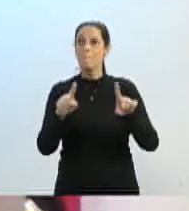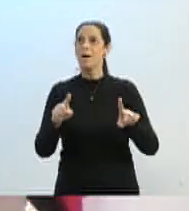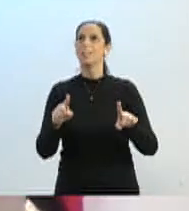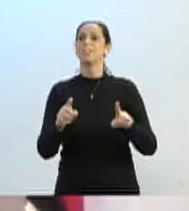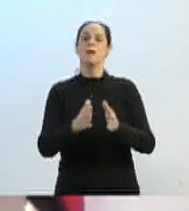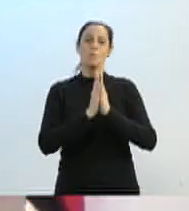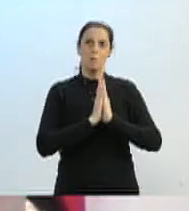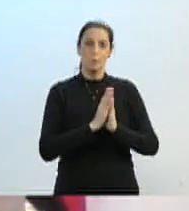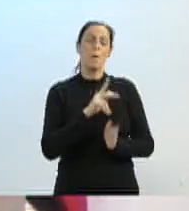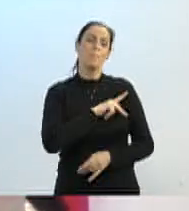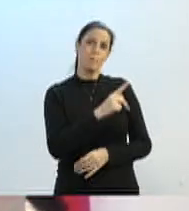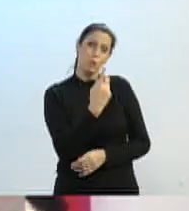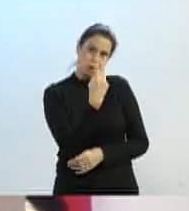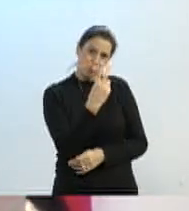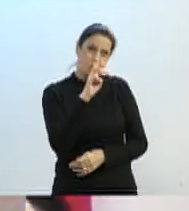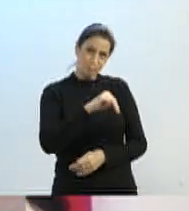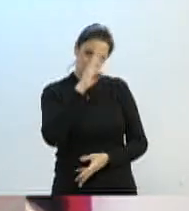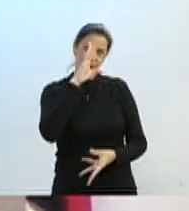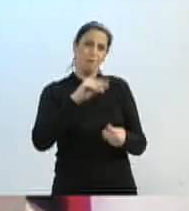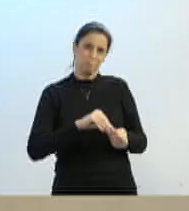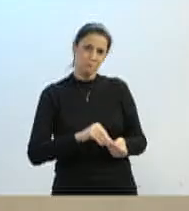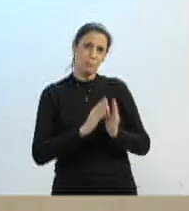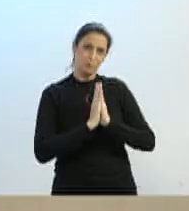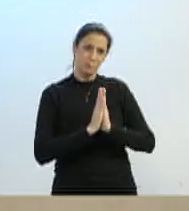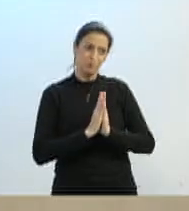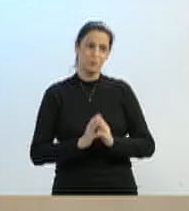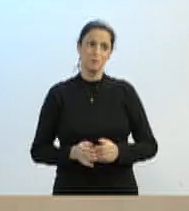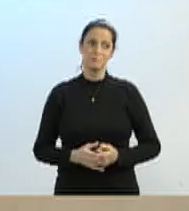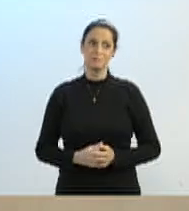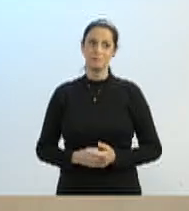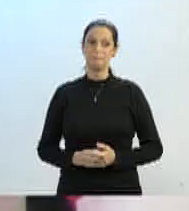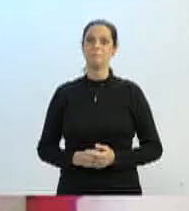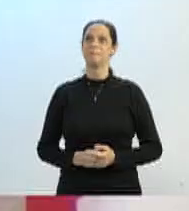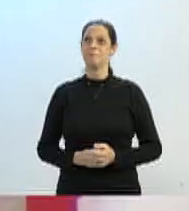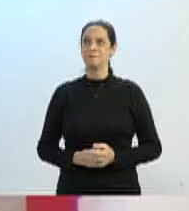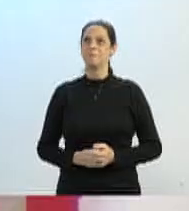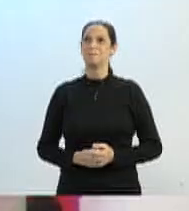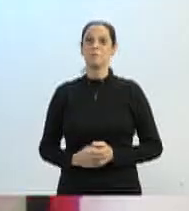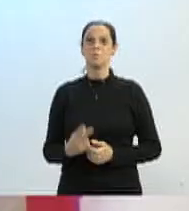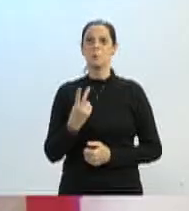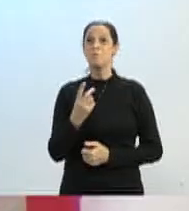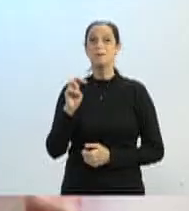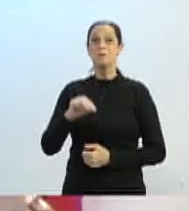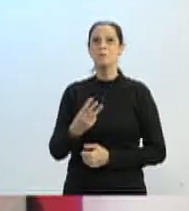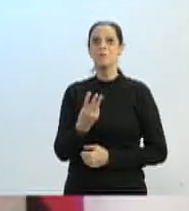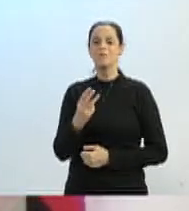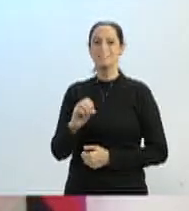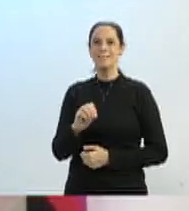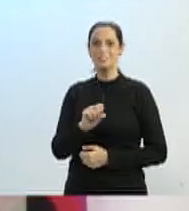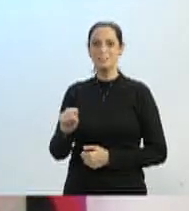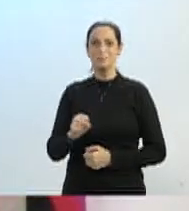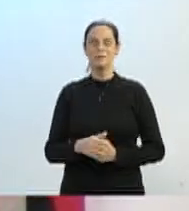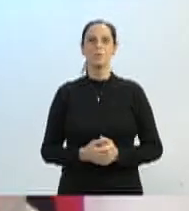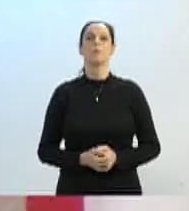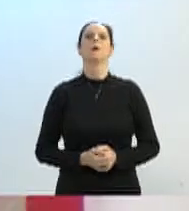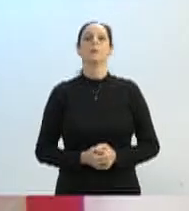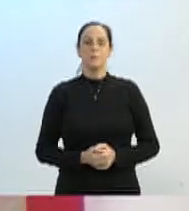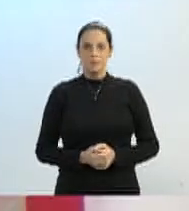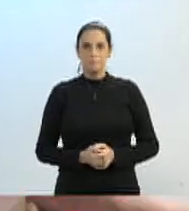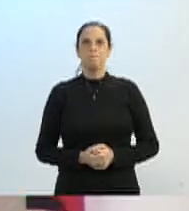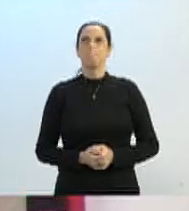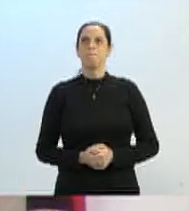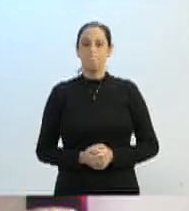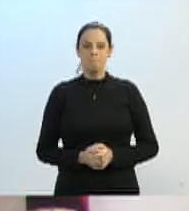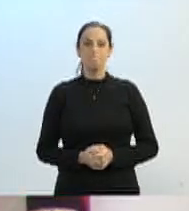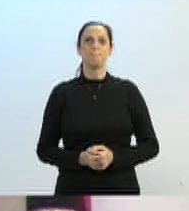o senhor me concede só 2 minutos para terminar? 2 minutos e 30. Obrigada. Eu quero só que a gente